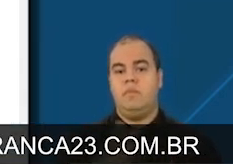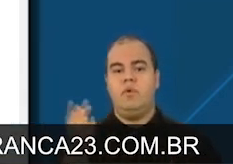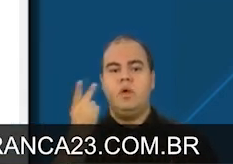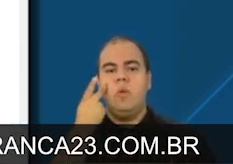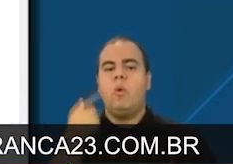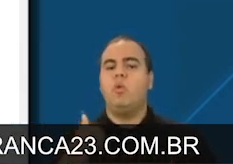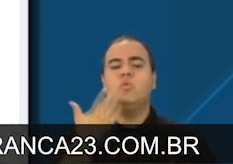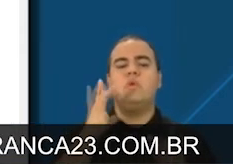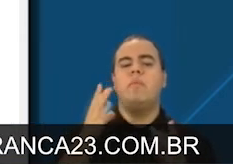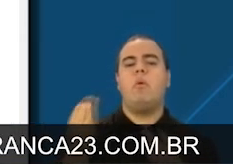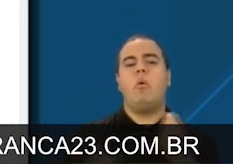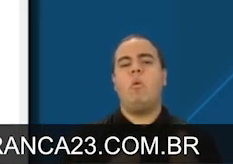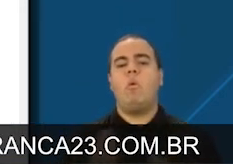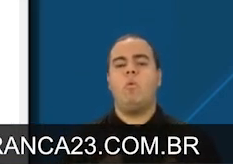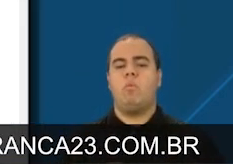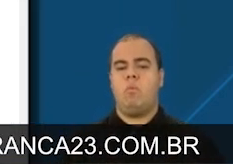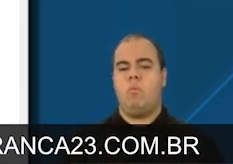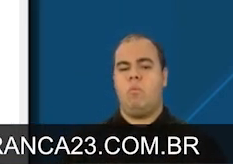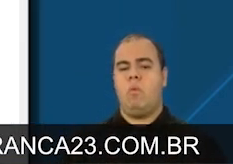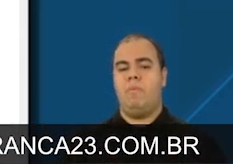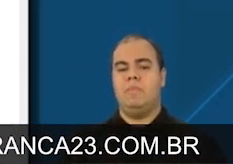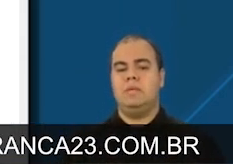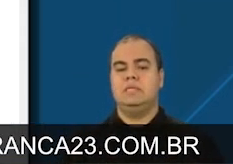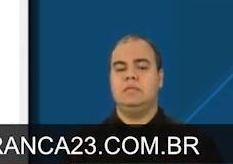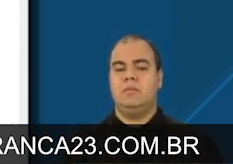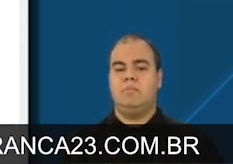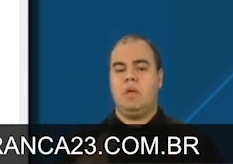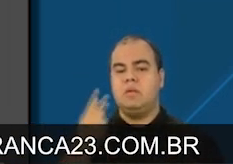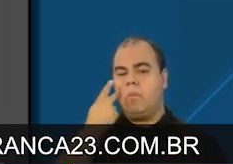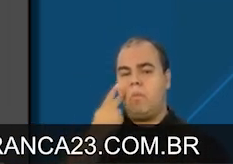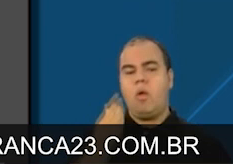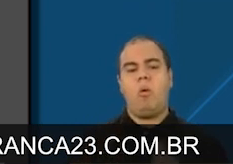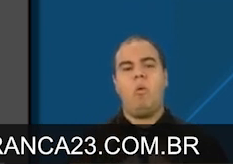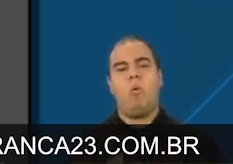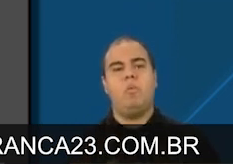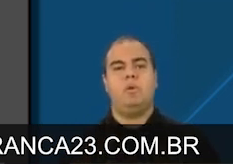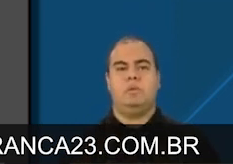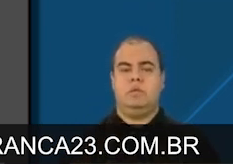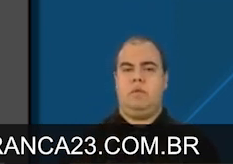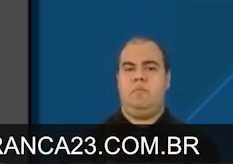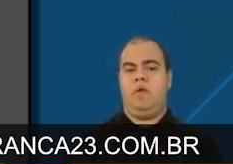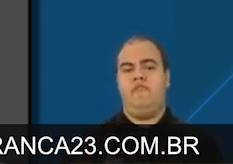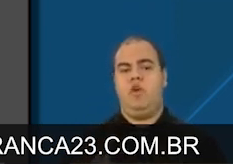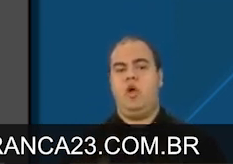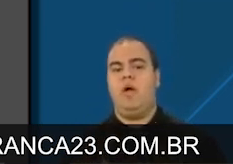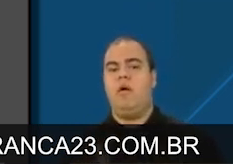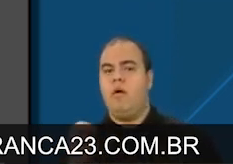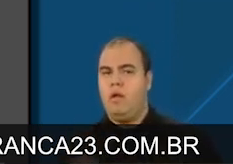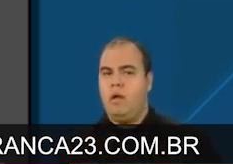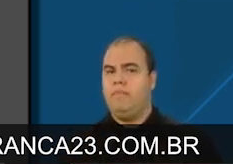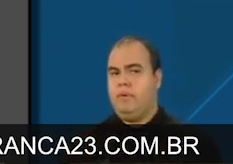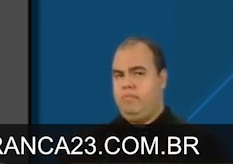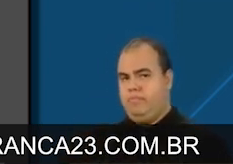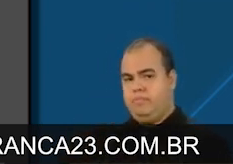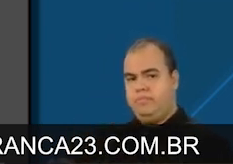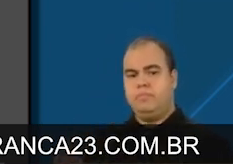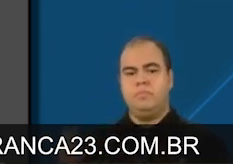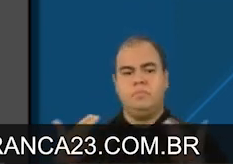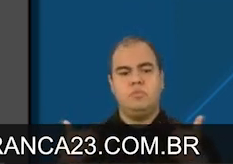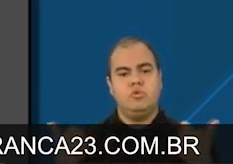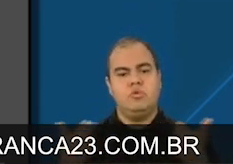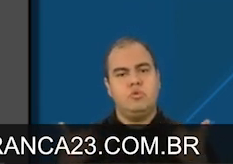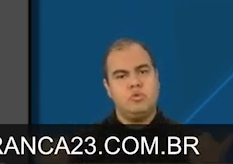claro como o Mobizap SP vai funcionar, nem qual valor de quilometragem será repassado aos motoristas.